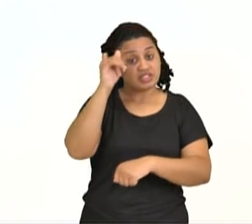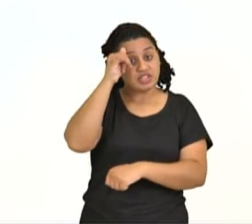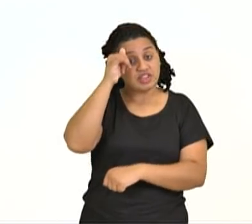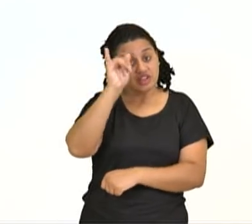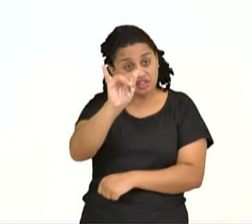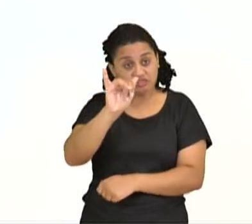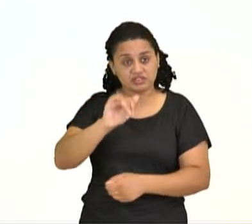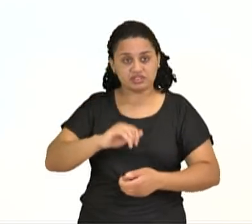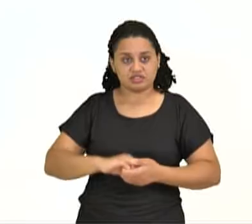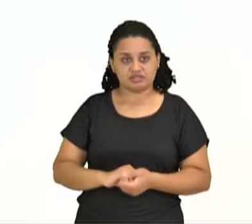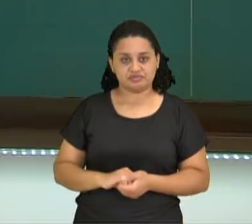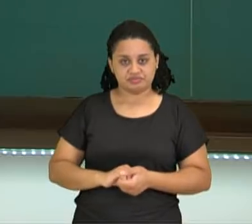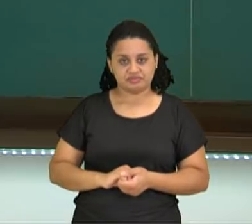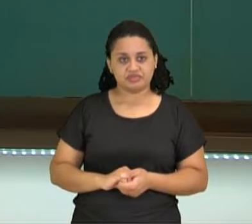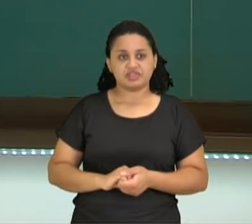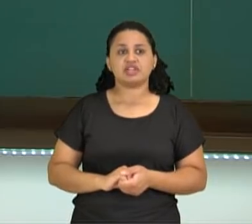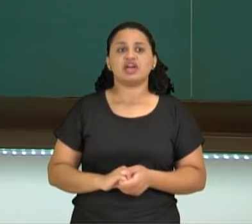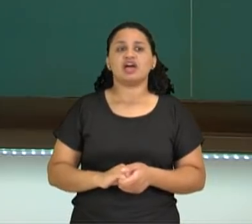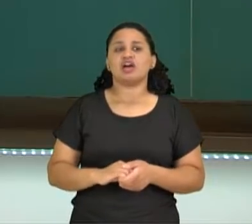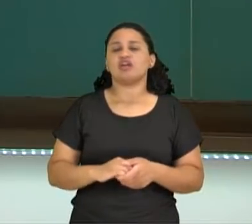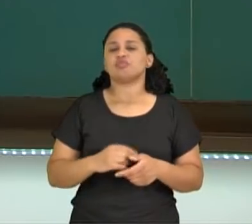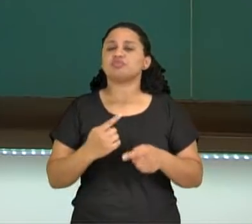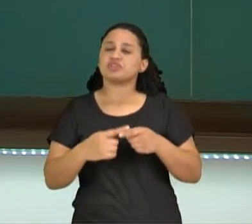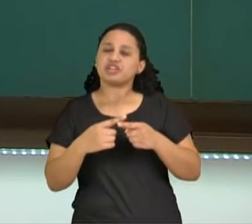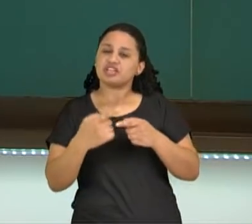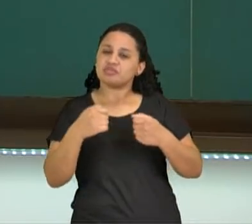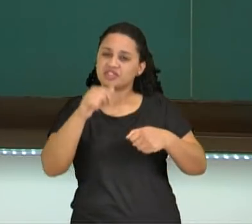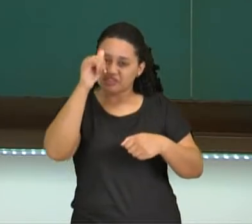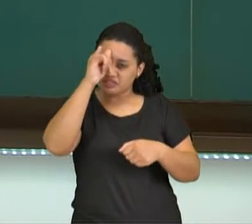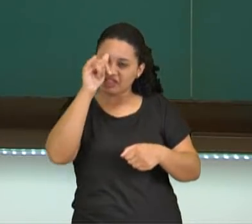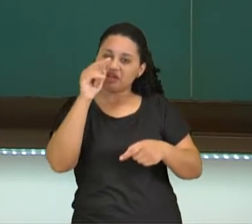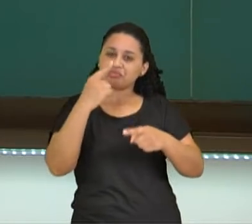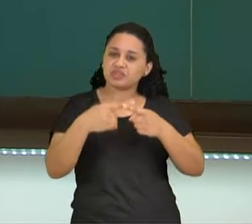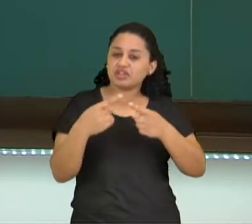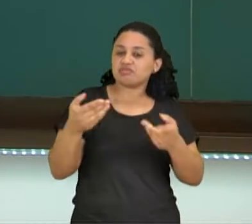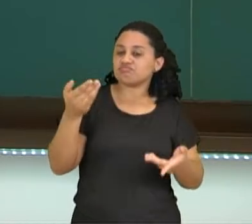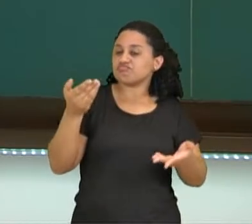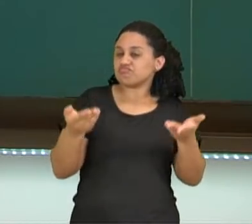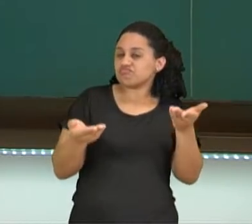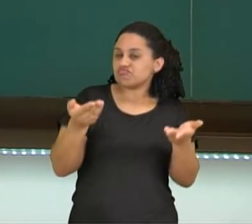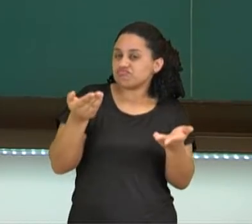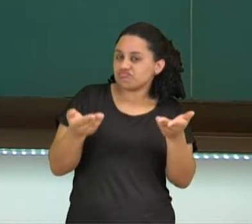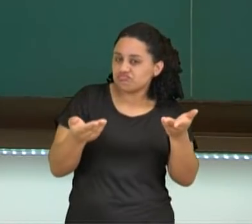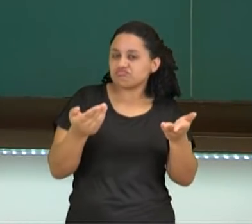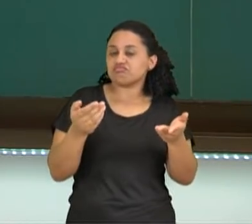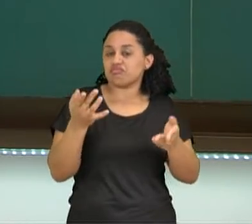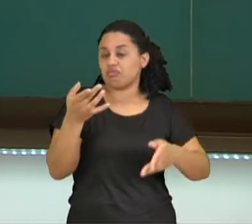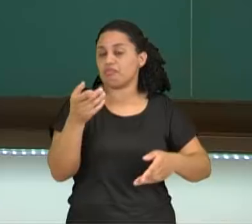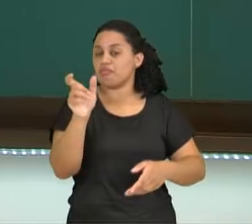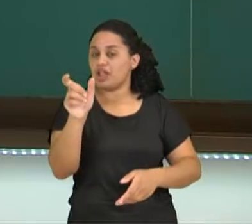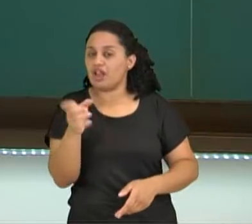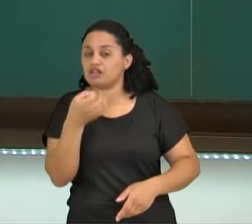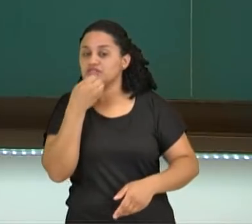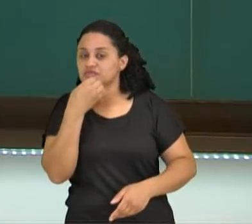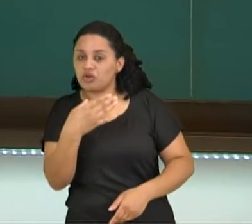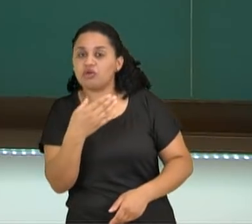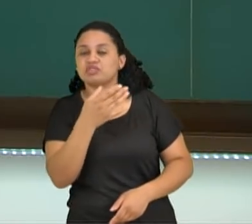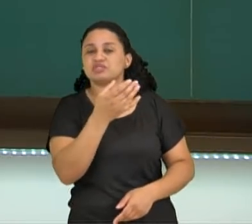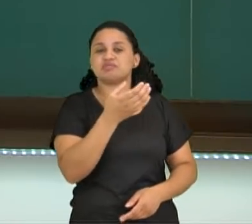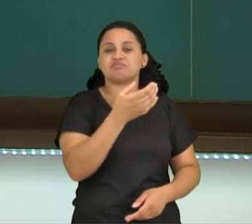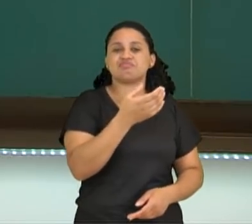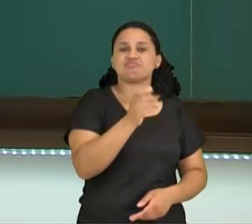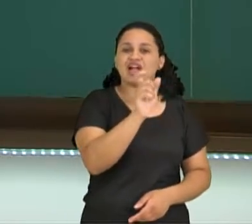bem. Por que elas devem ser evitadas, né? Lembre-se da baliza entre as palavras positivas e as palavras